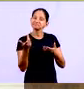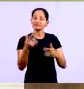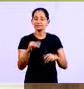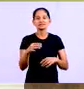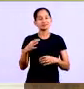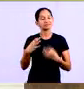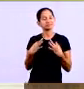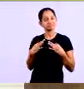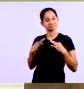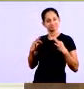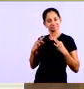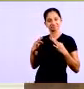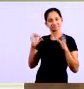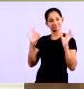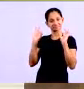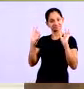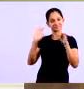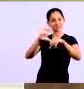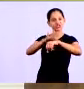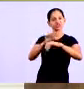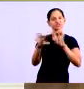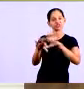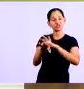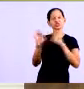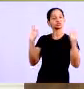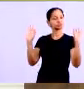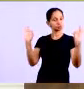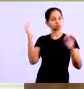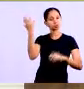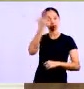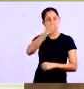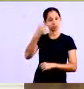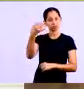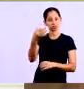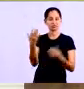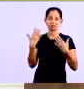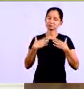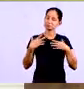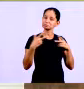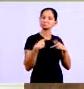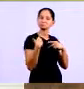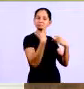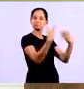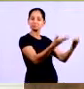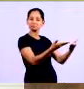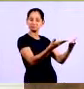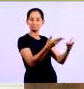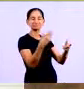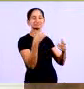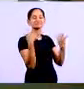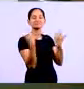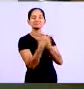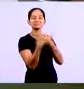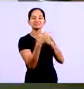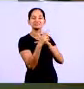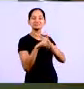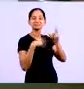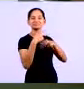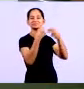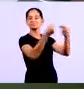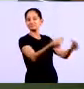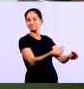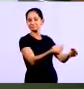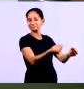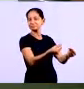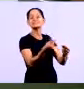terno do professor Bruno, bonito. Adriano. Está muito bonito, eu que emprestei para ele, inclusive. De cara já, né? Mas